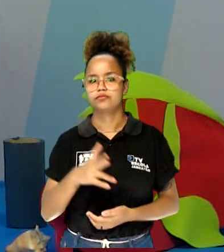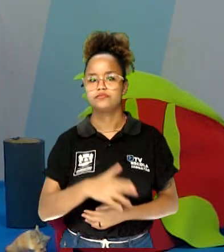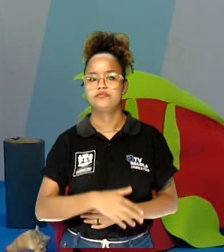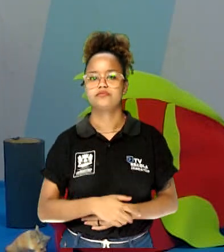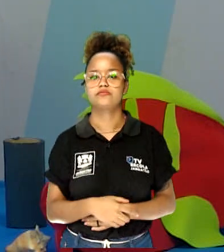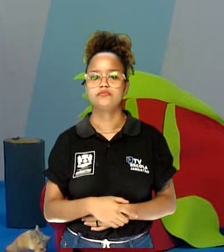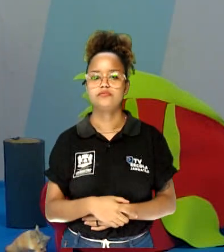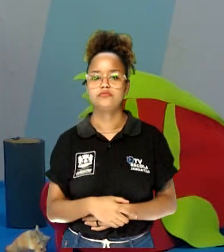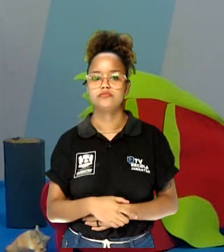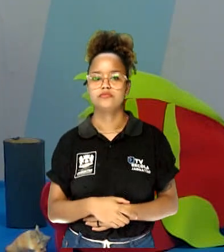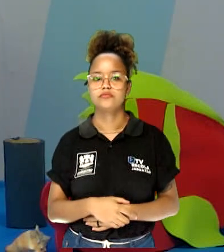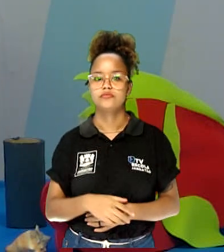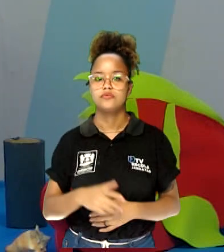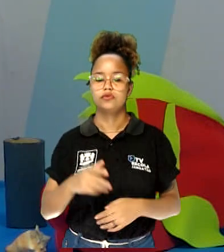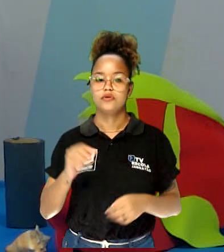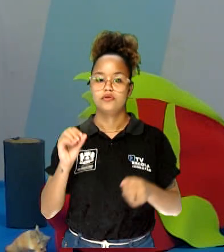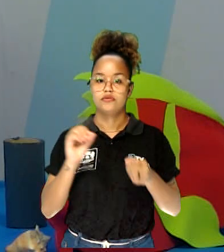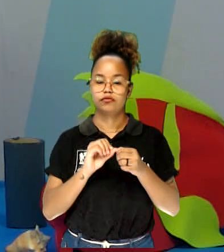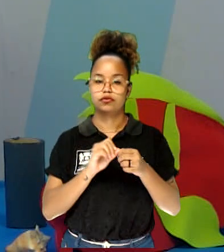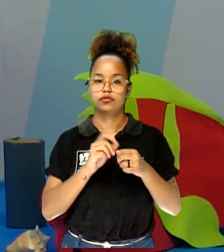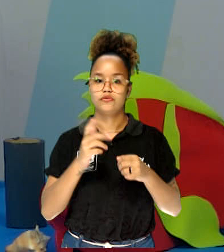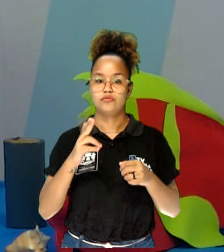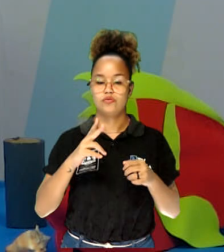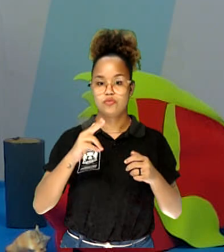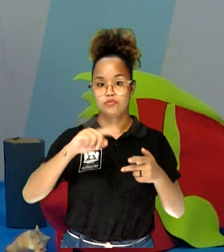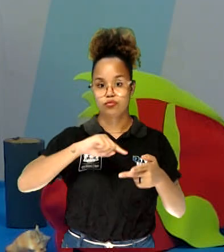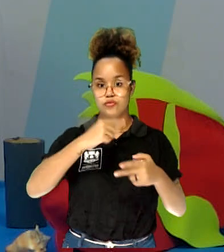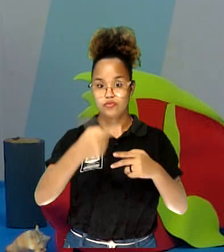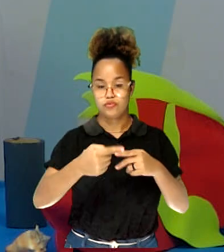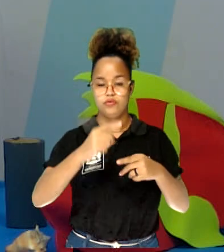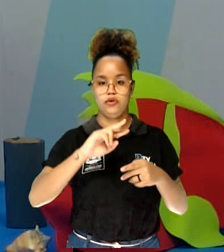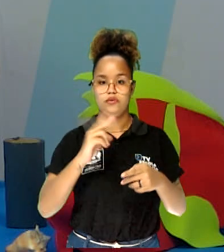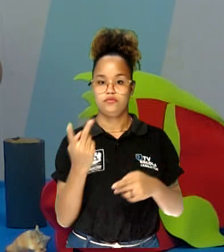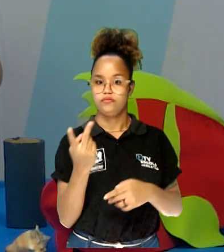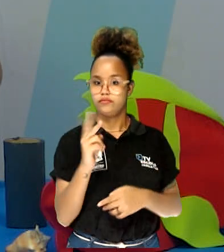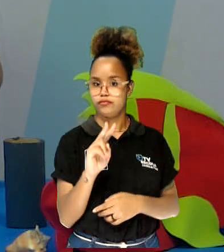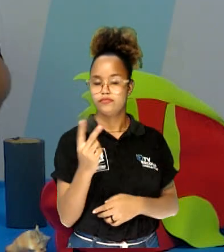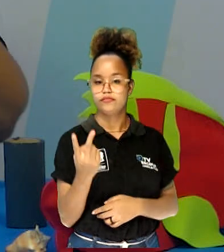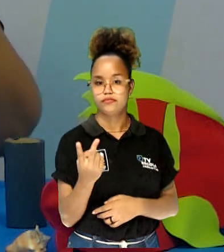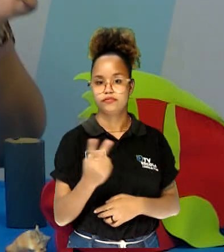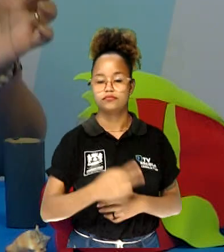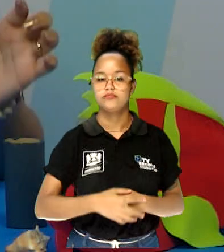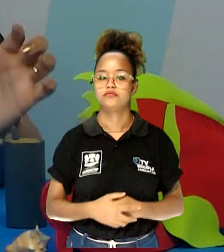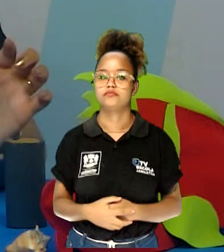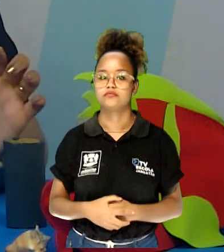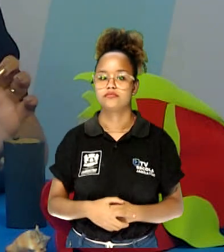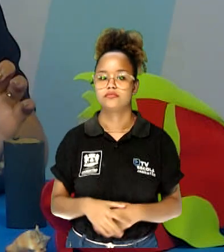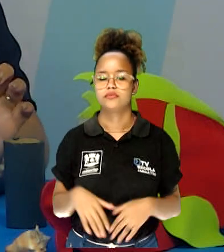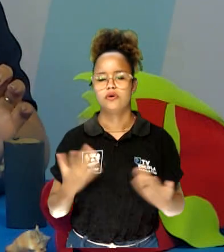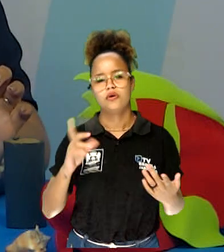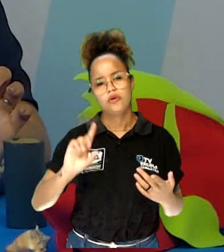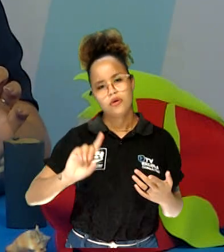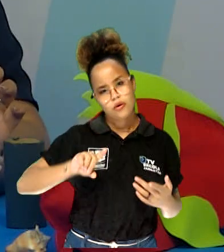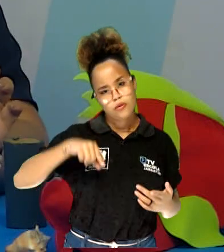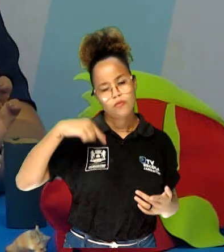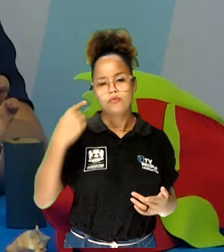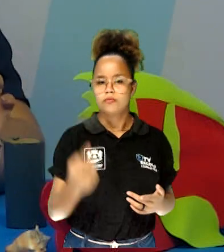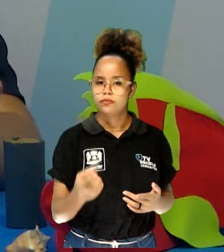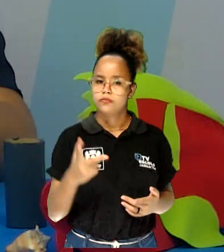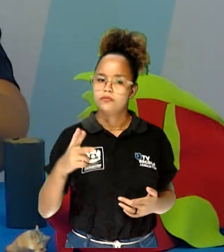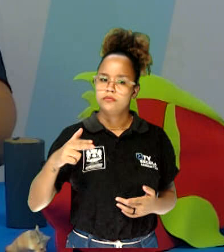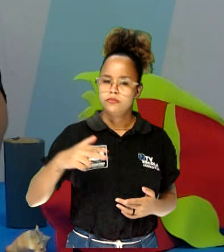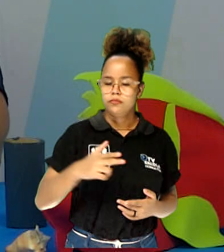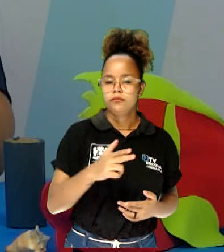um corte pra cá e um corte pra lá. Tá vendo? Depois de cortado,